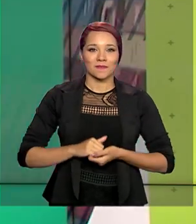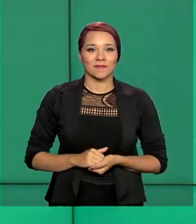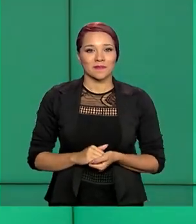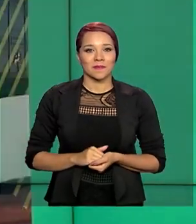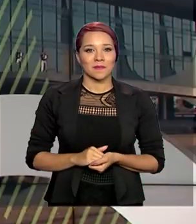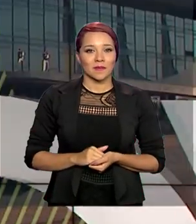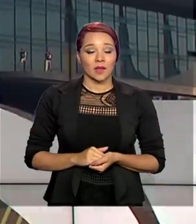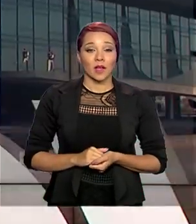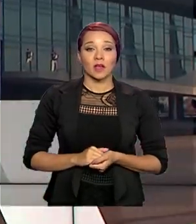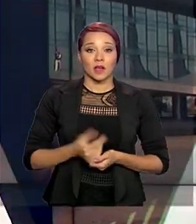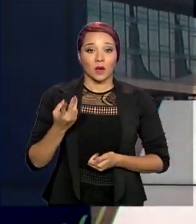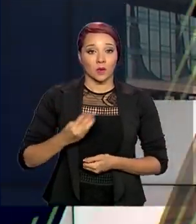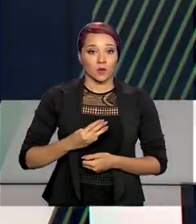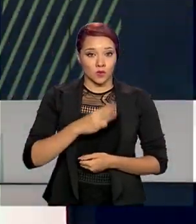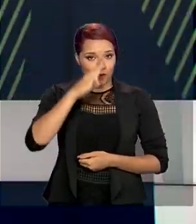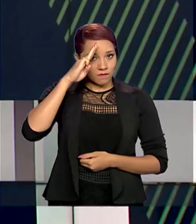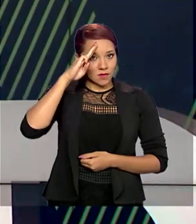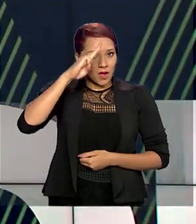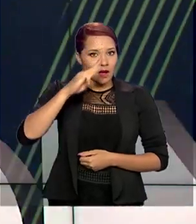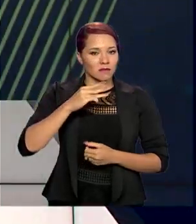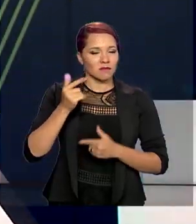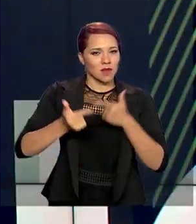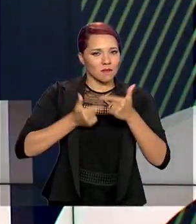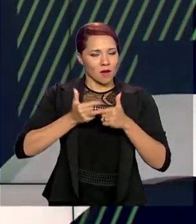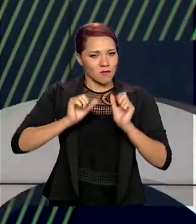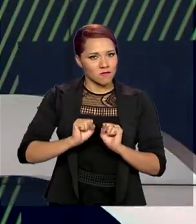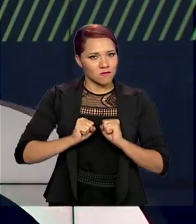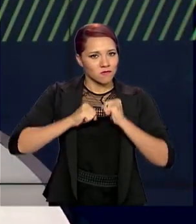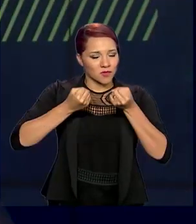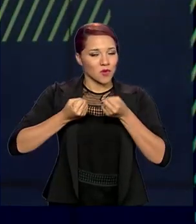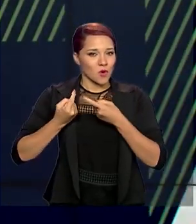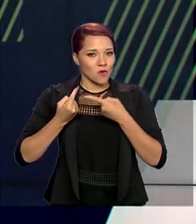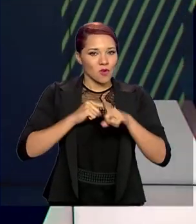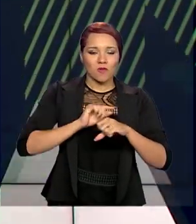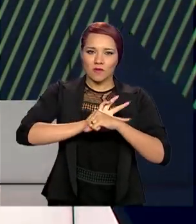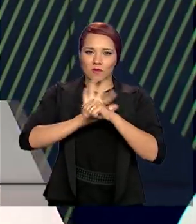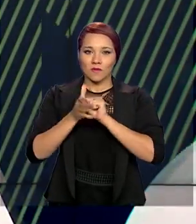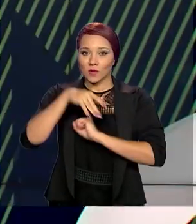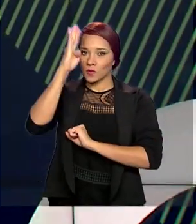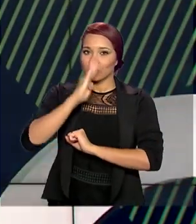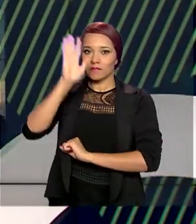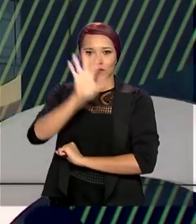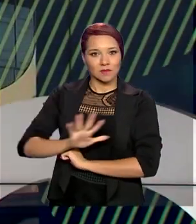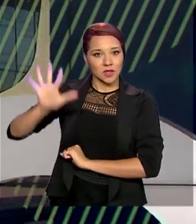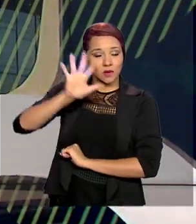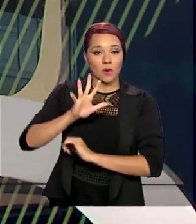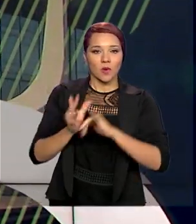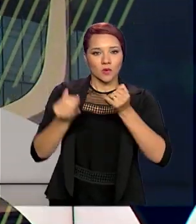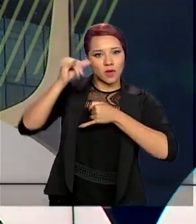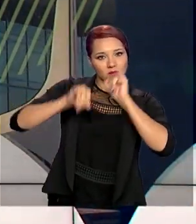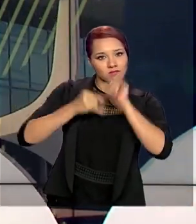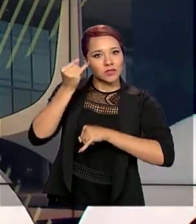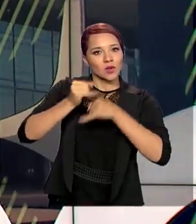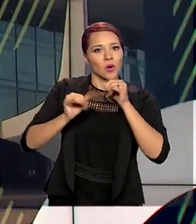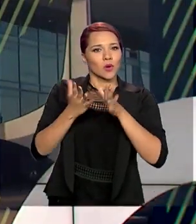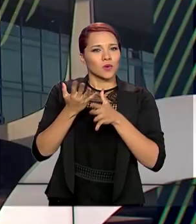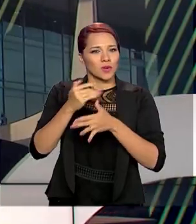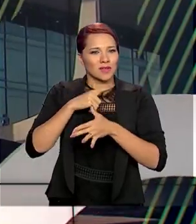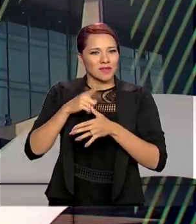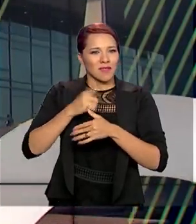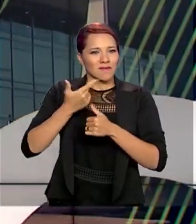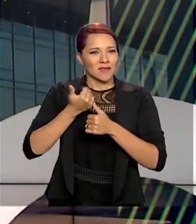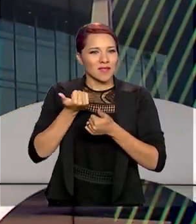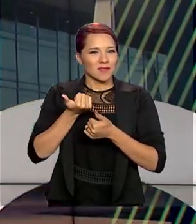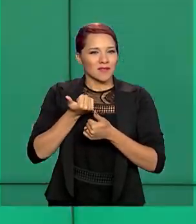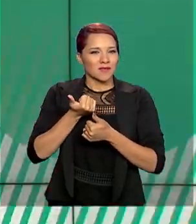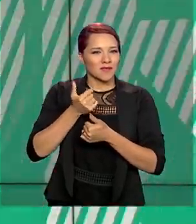E os militares intensificam as ações de combate ao coronavírus em todo o país. Os laboratórios químicos das Forças Armadas